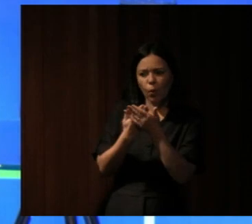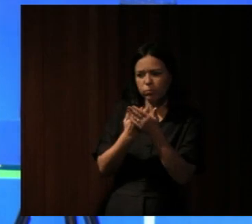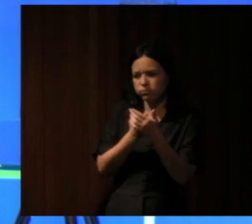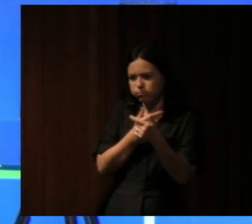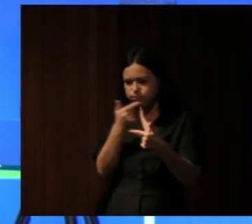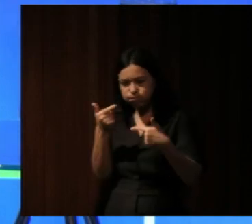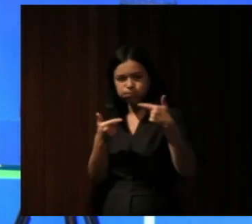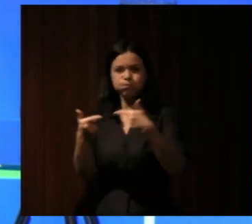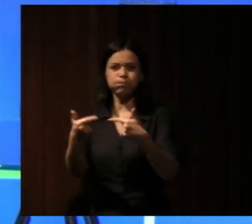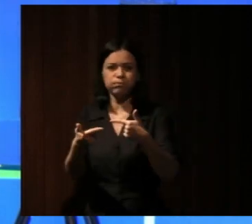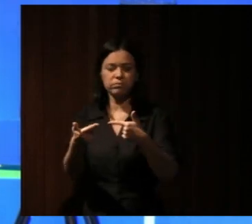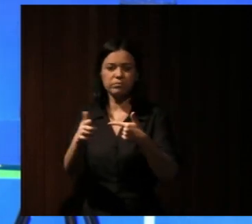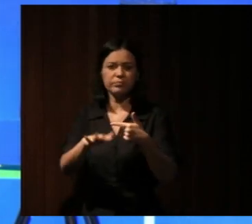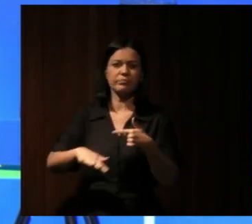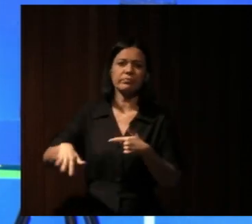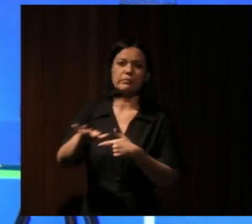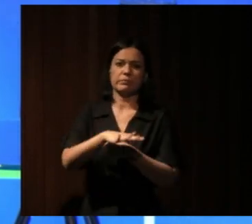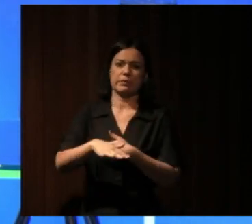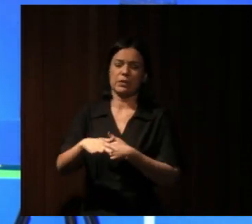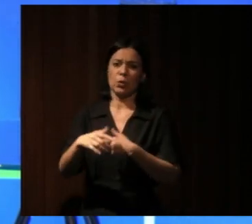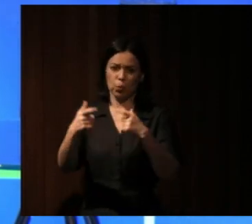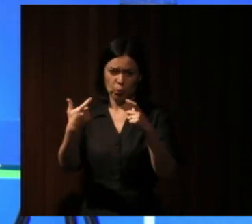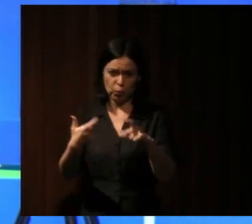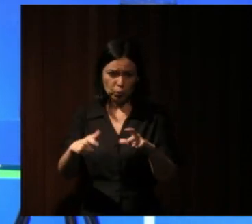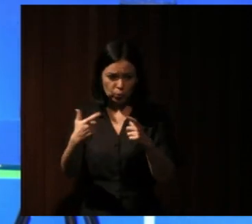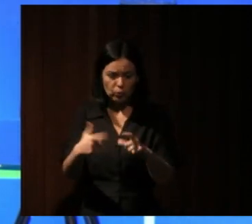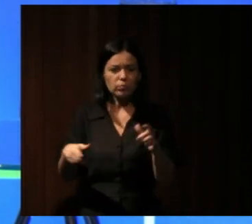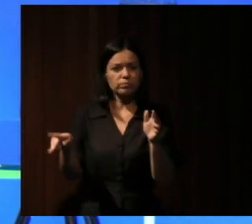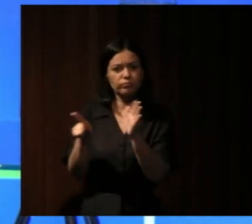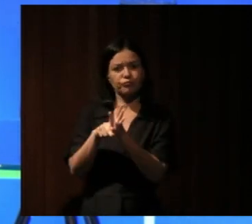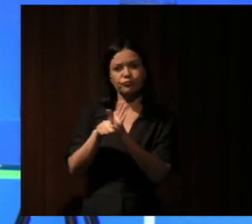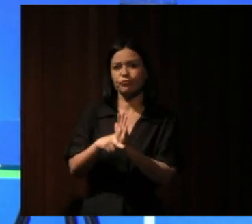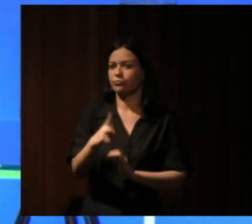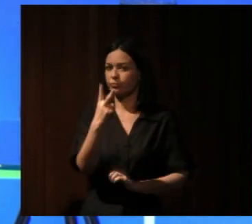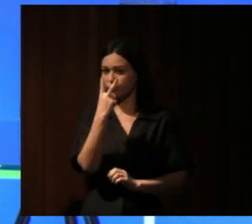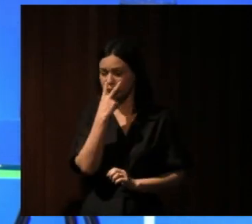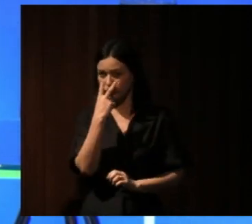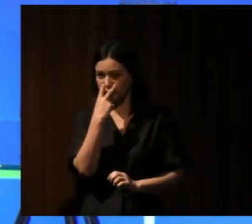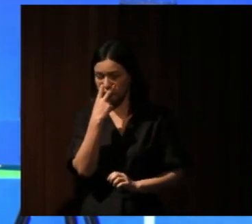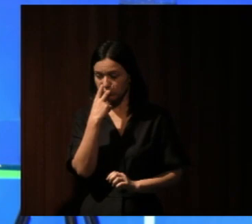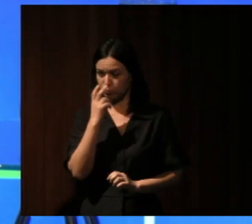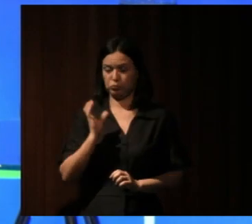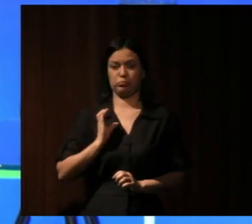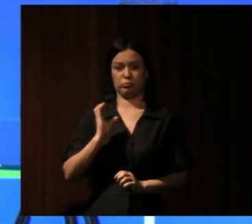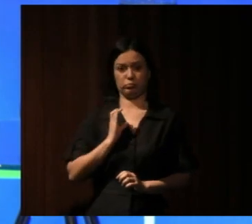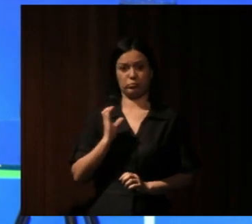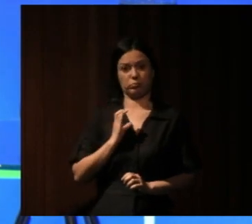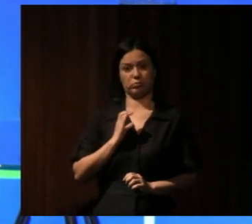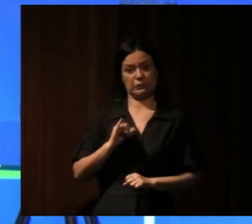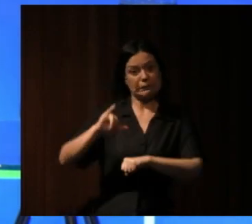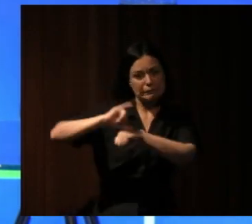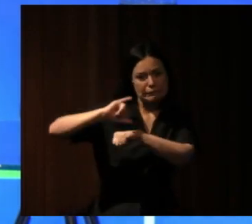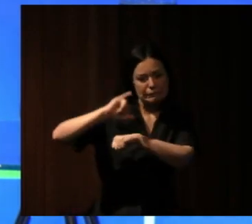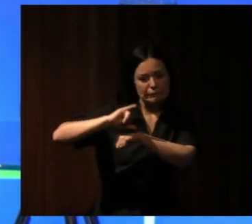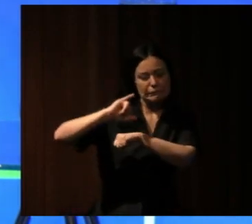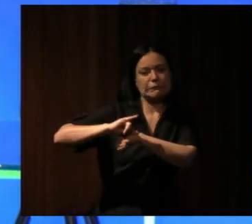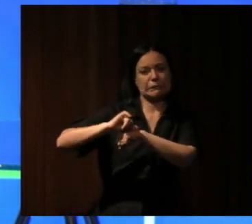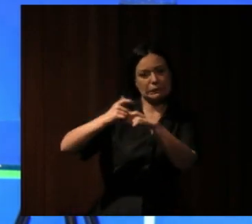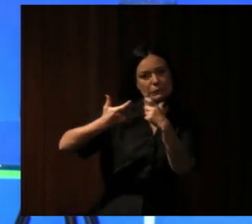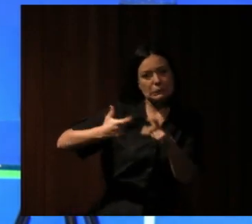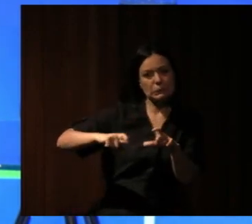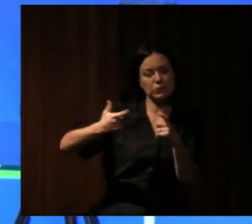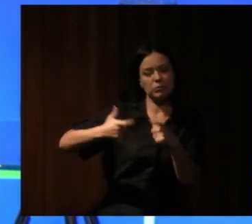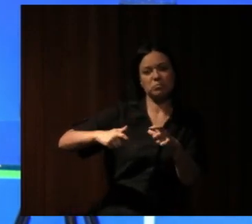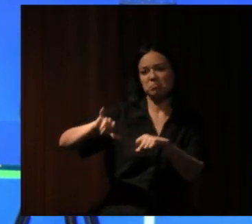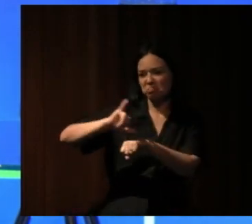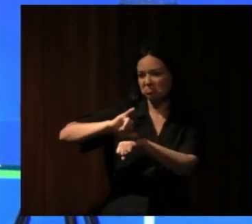de Jardim da Penha é um bairro nobre em Vitória e na capital né então assim não